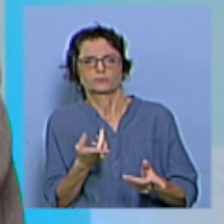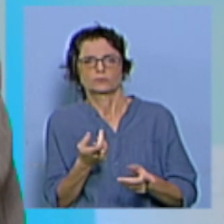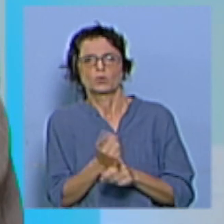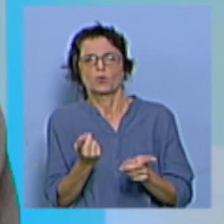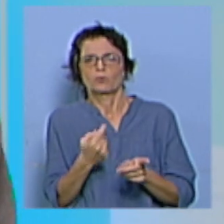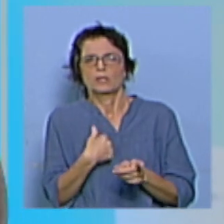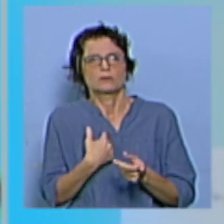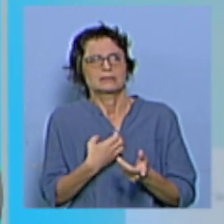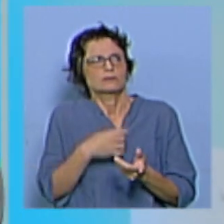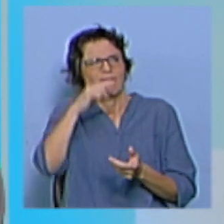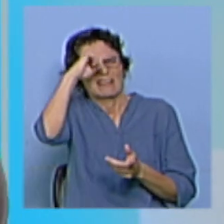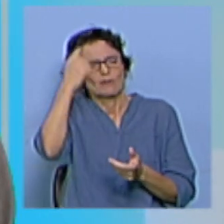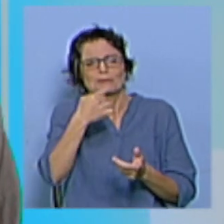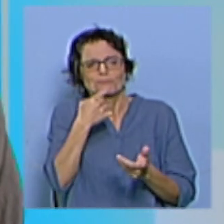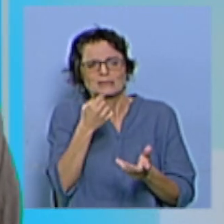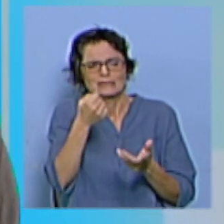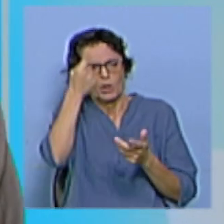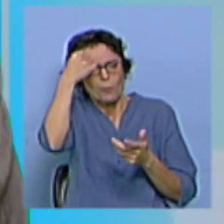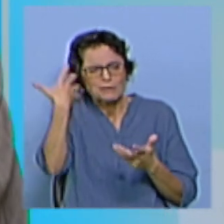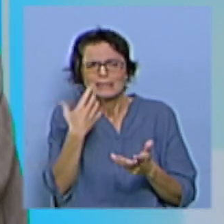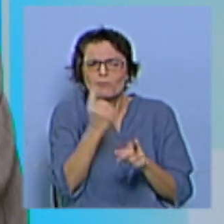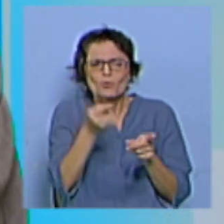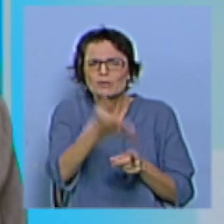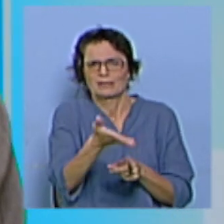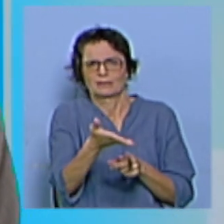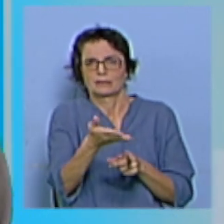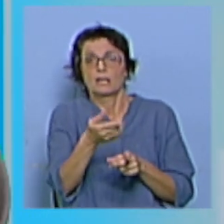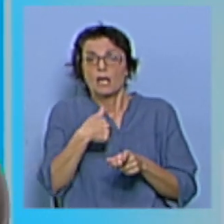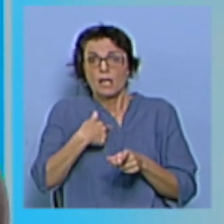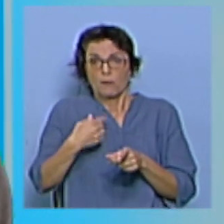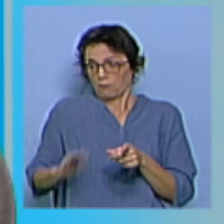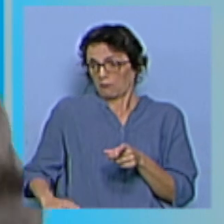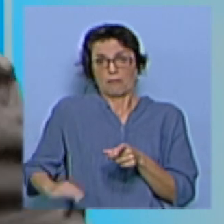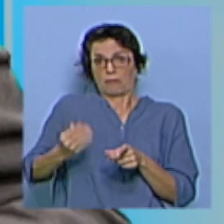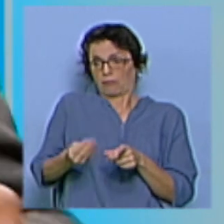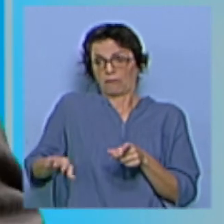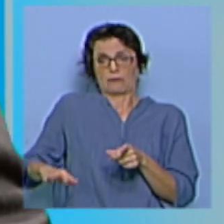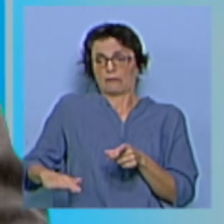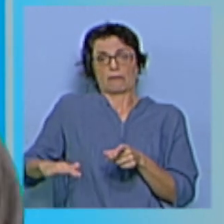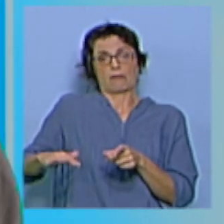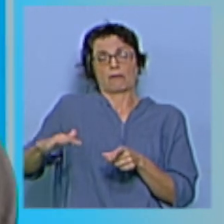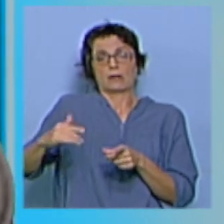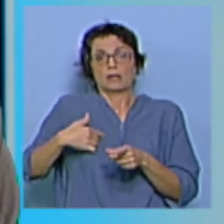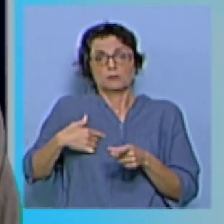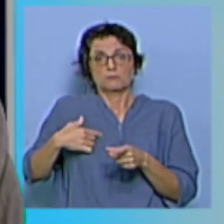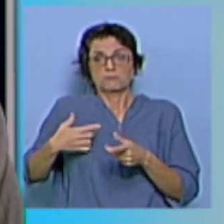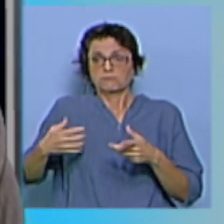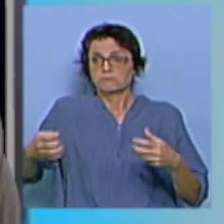existência do racismo. Não só porque eu desde criança me habituei a lidar e a